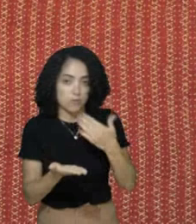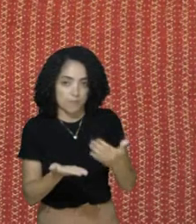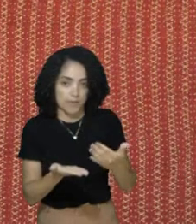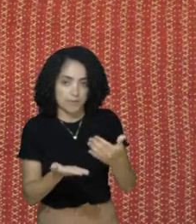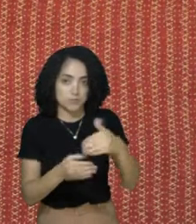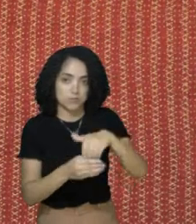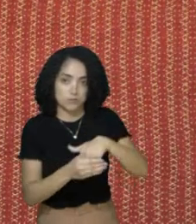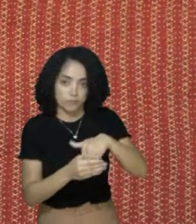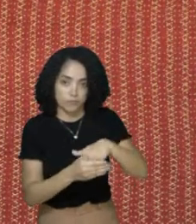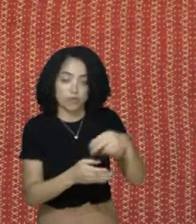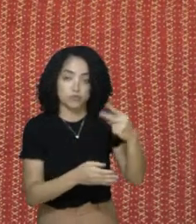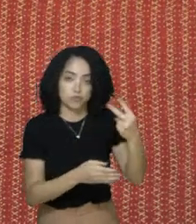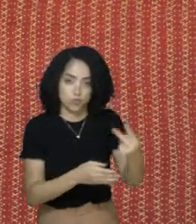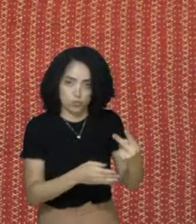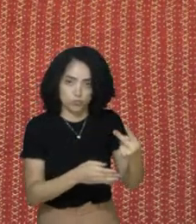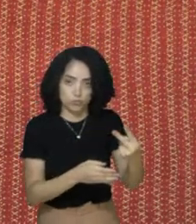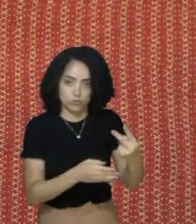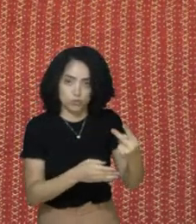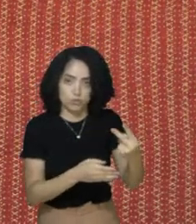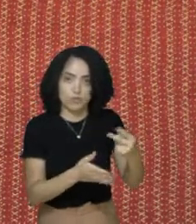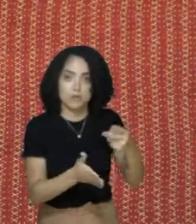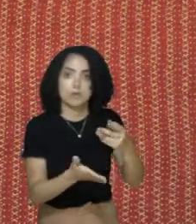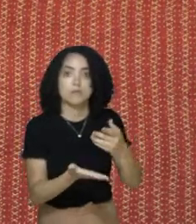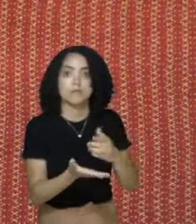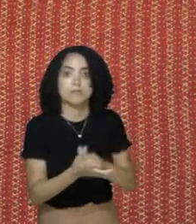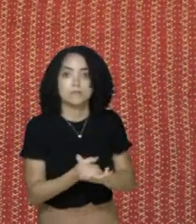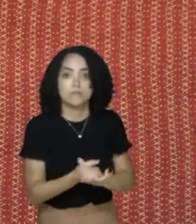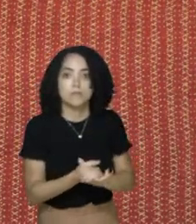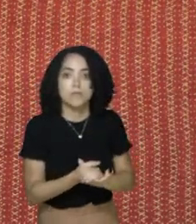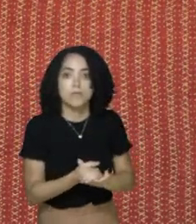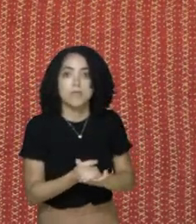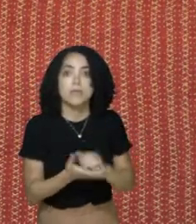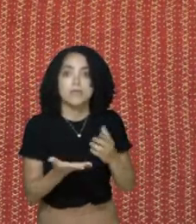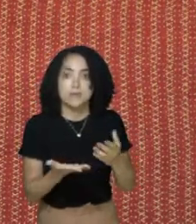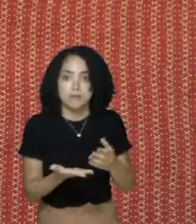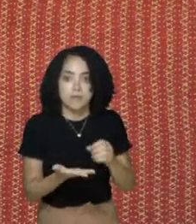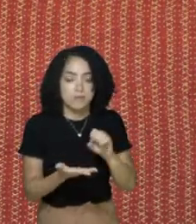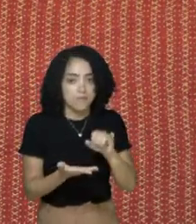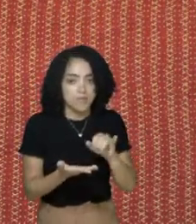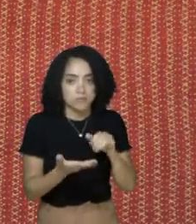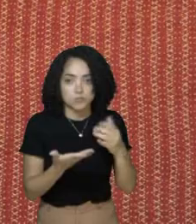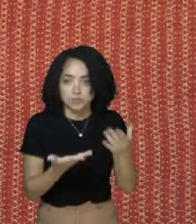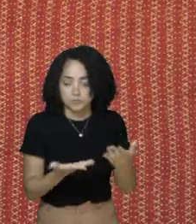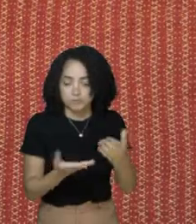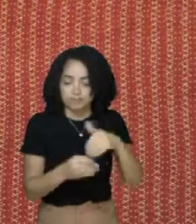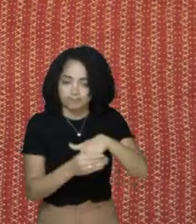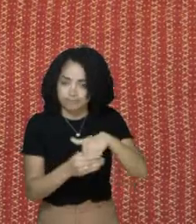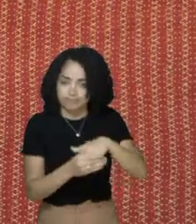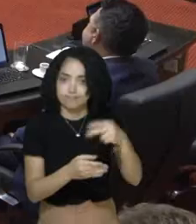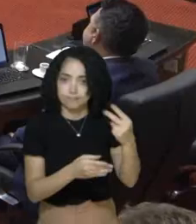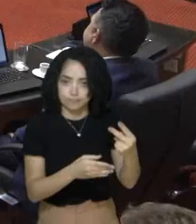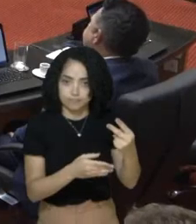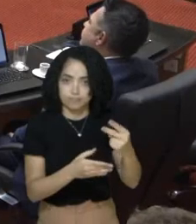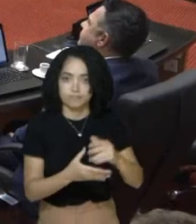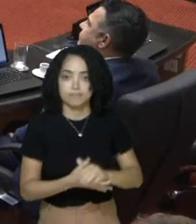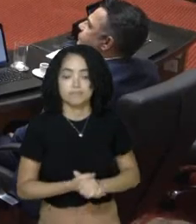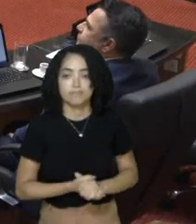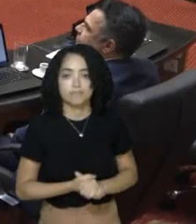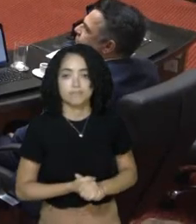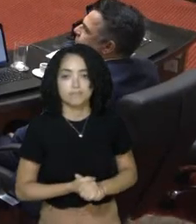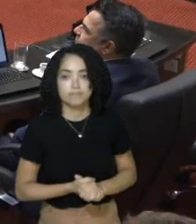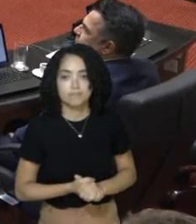voto 2 pela rejeição do voto. Mesmo que o parecer seja pela rejeição, o voto continua 2. É isso? Isso aí.